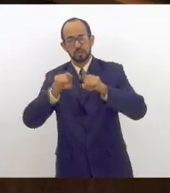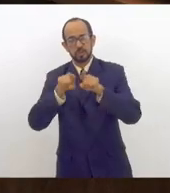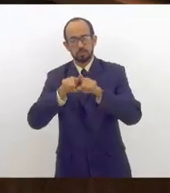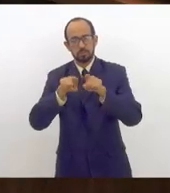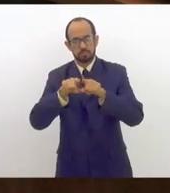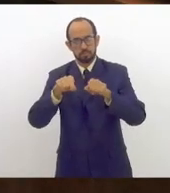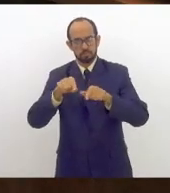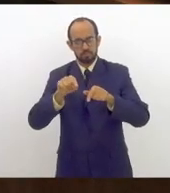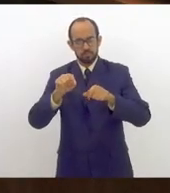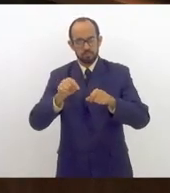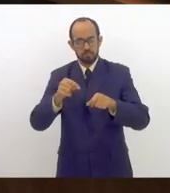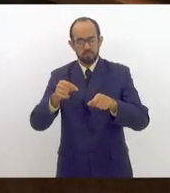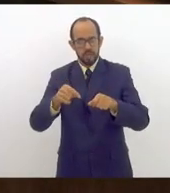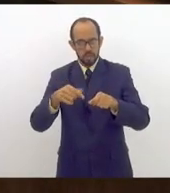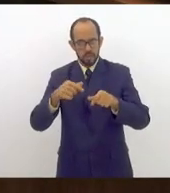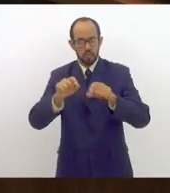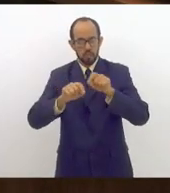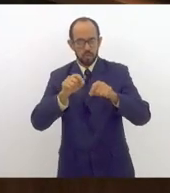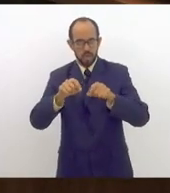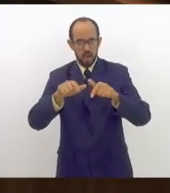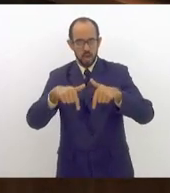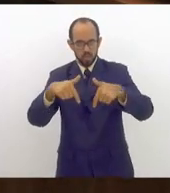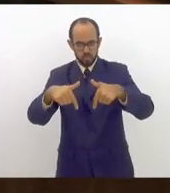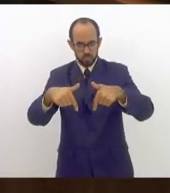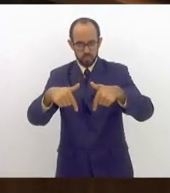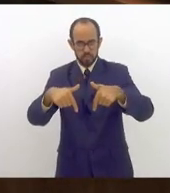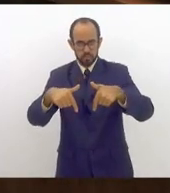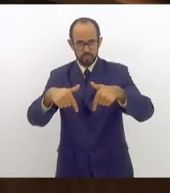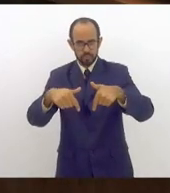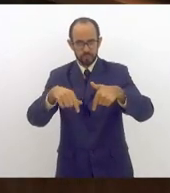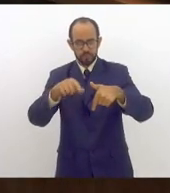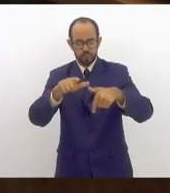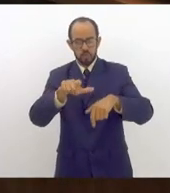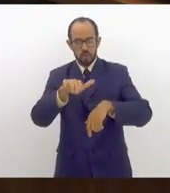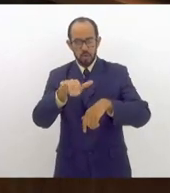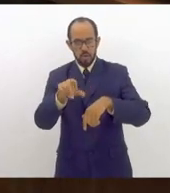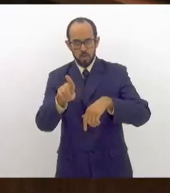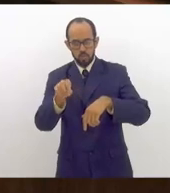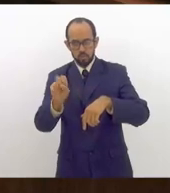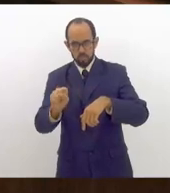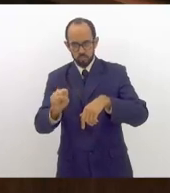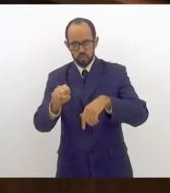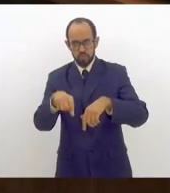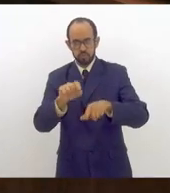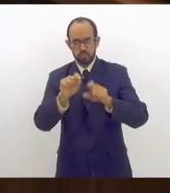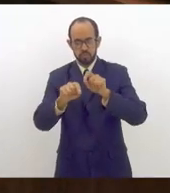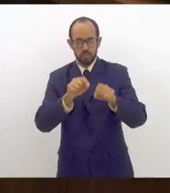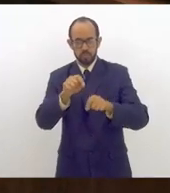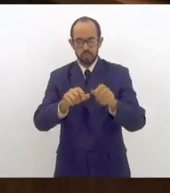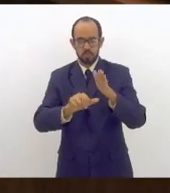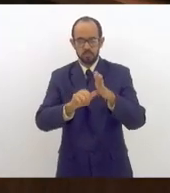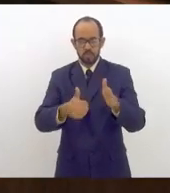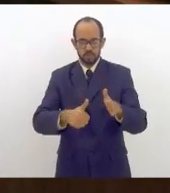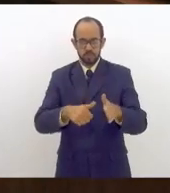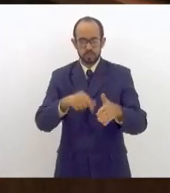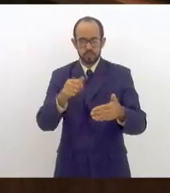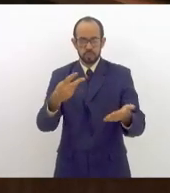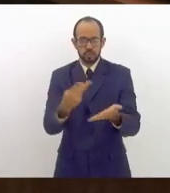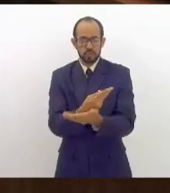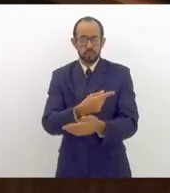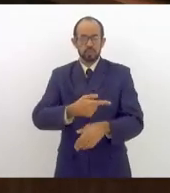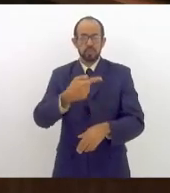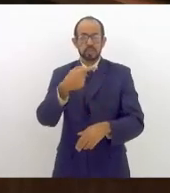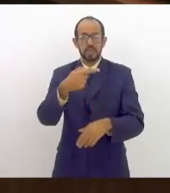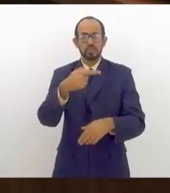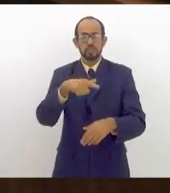A materialidade, no caso, são os laudos, que pela primeira vez, ineditamente, foram feitos 7